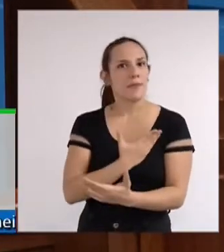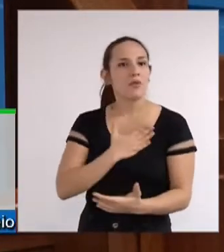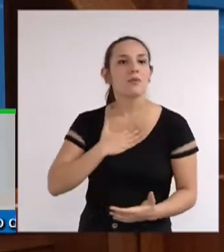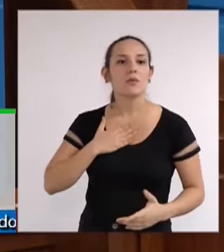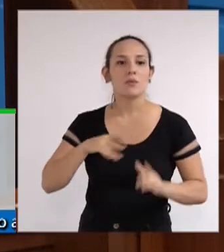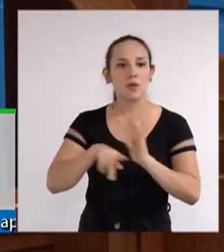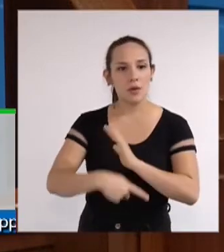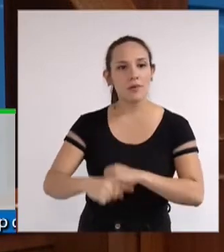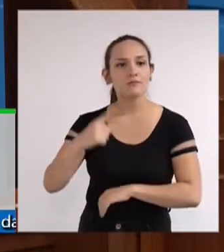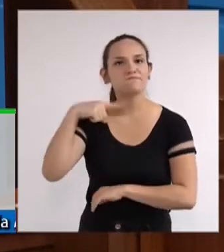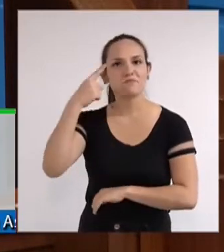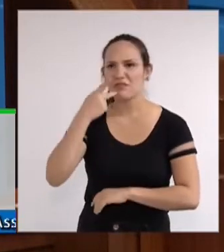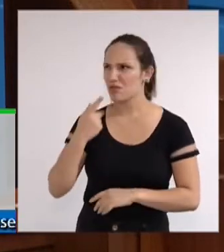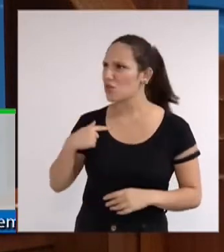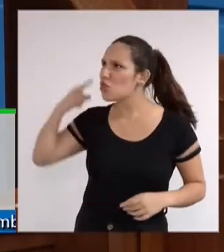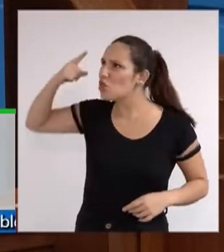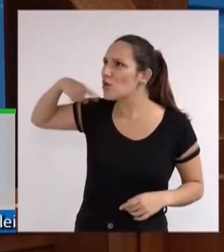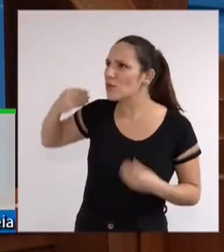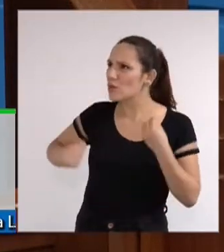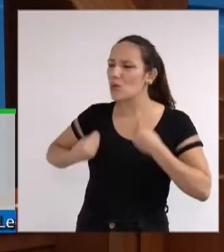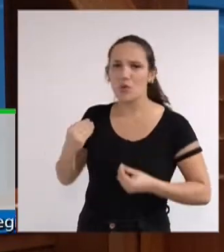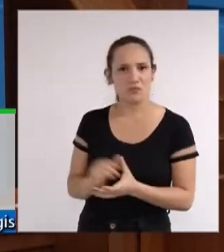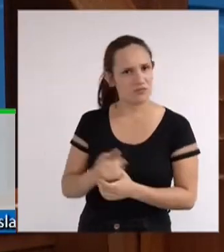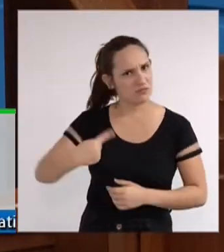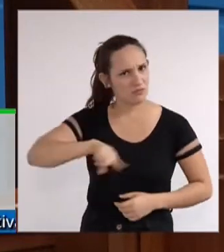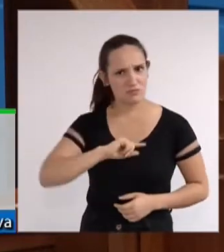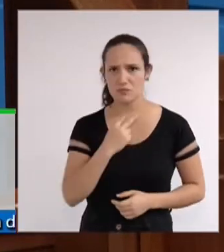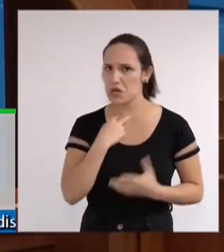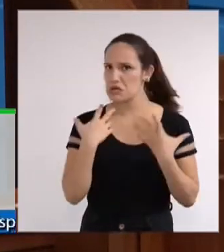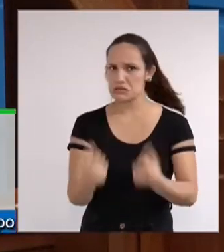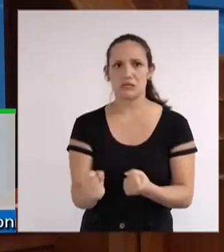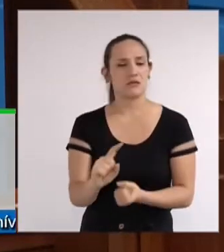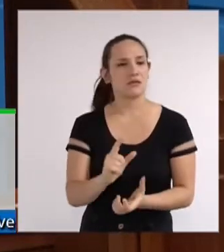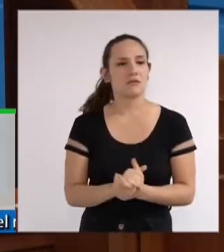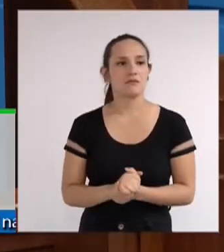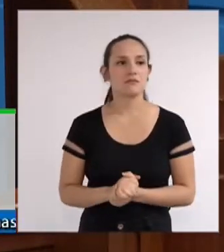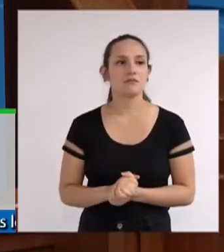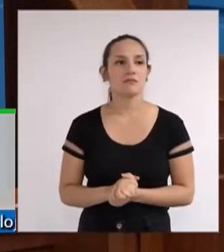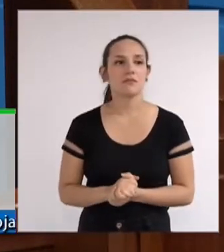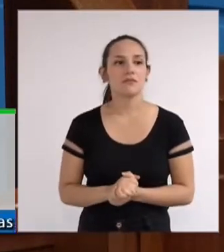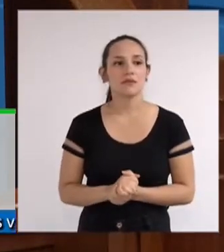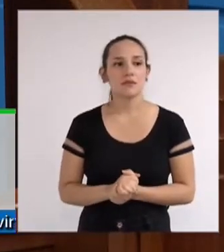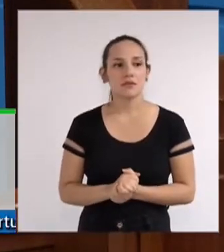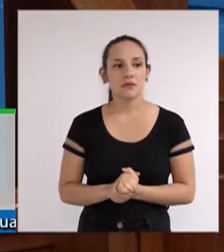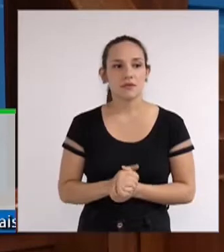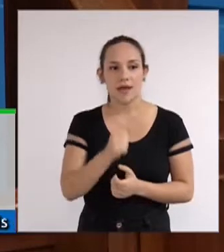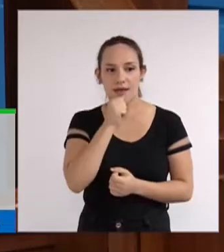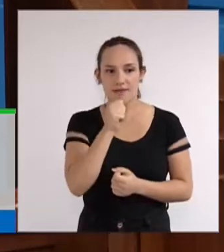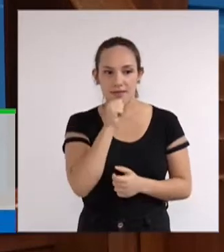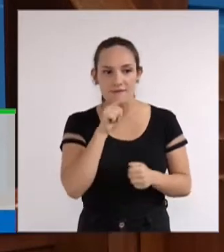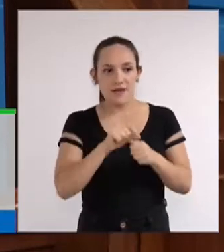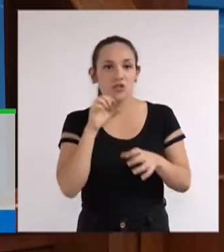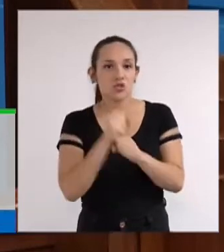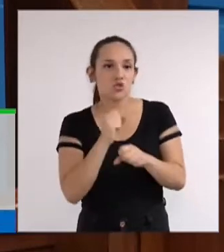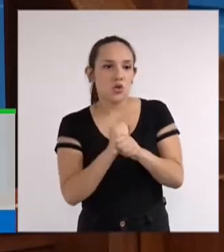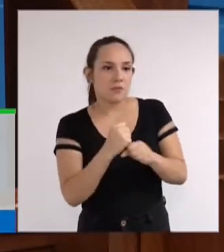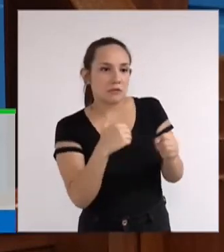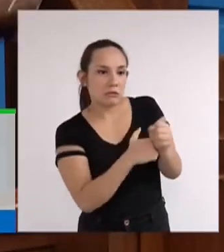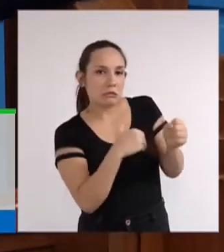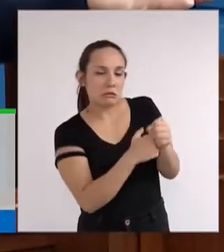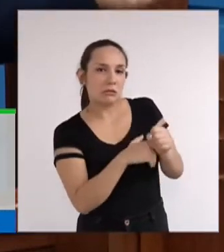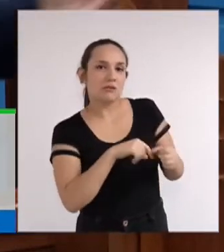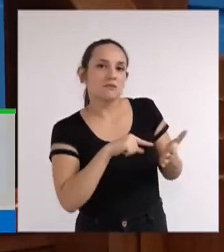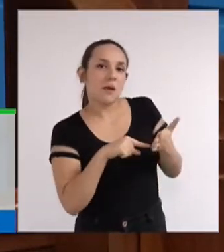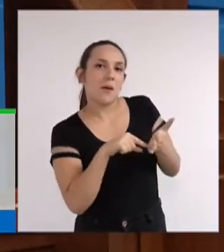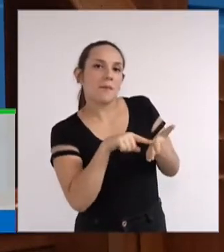comigo. Nós não podemos admitir que continuem contando voto em segredo no nosso país.